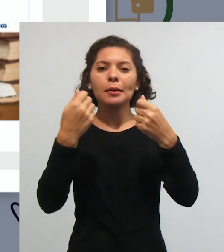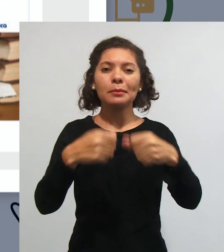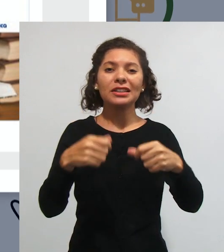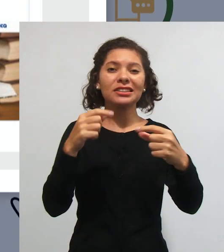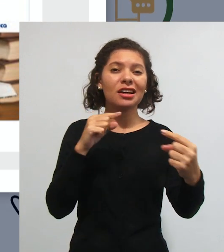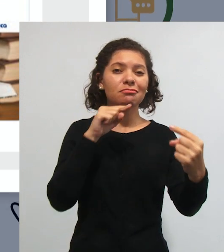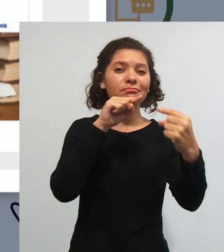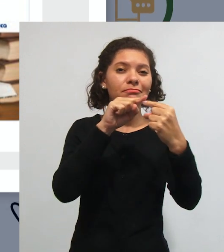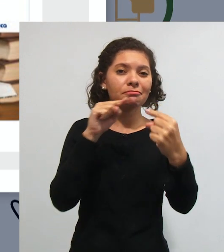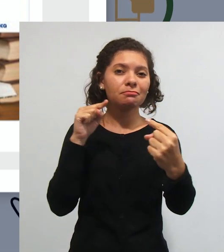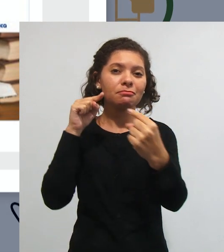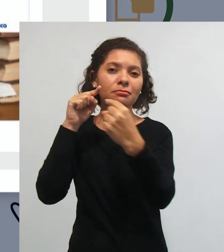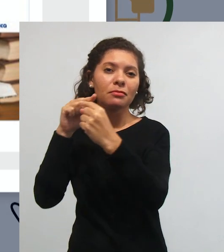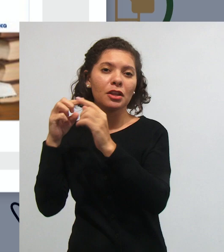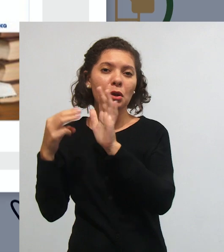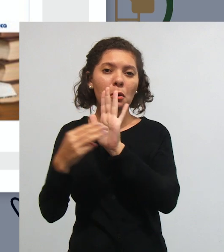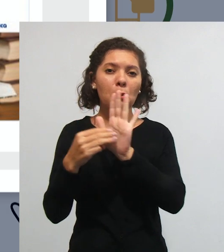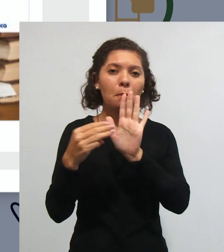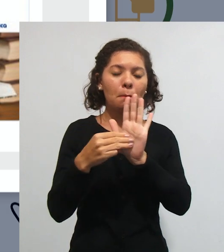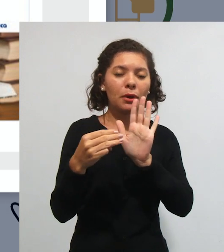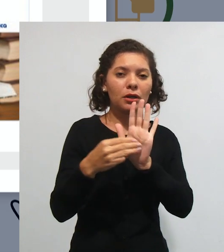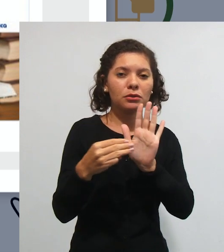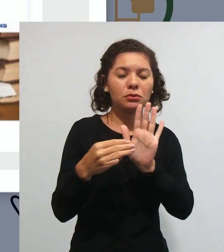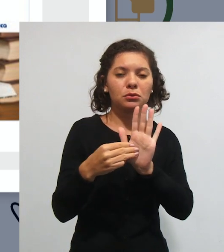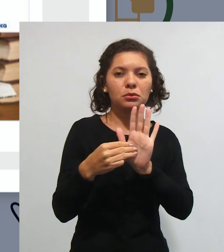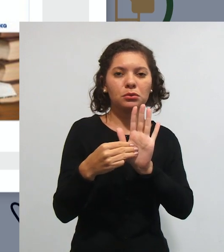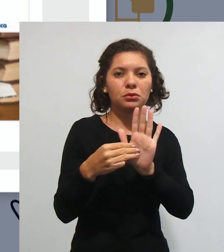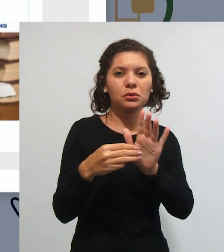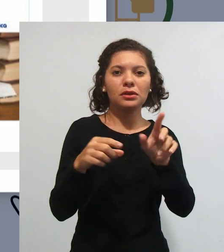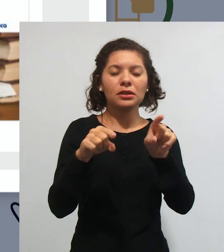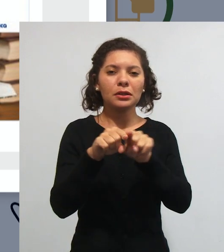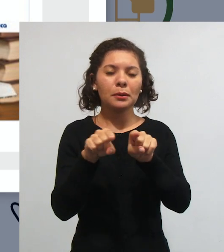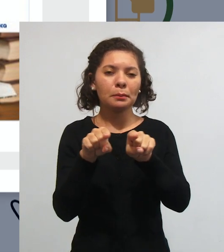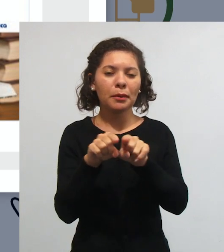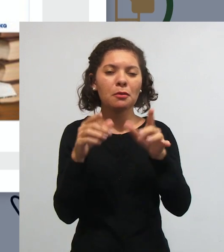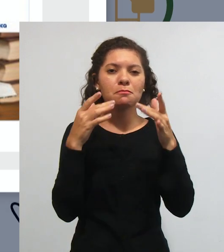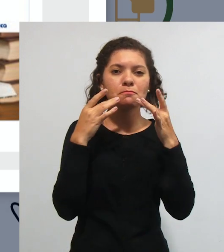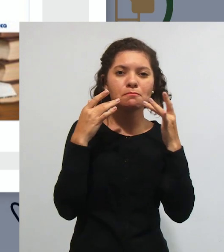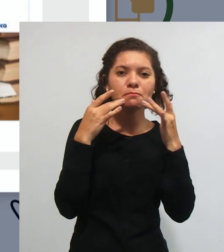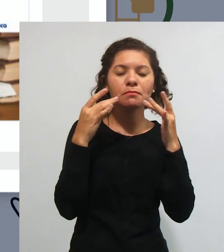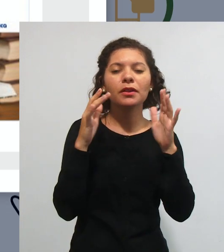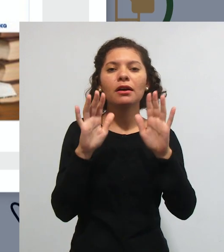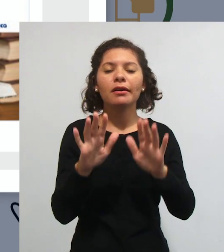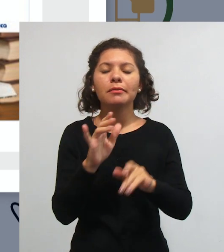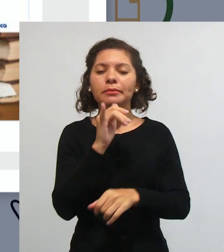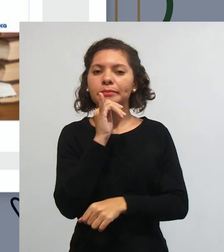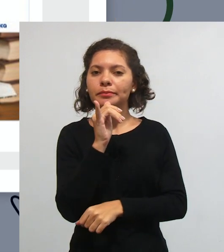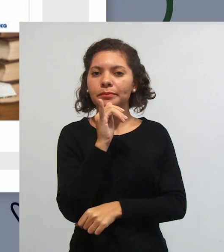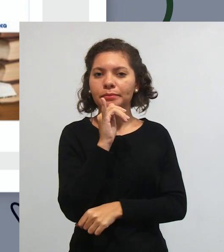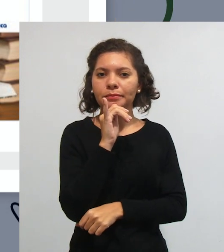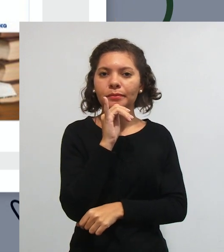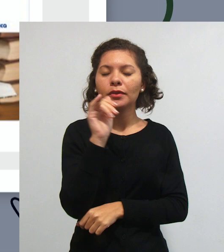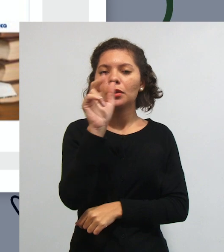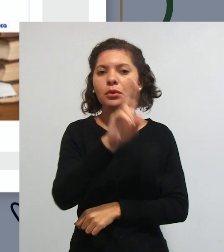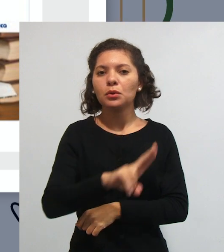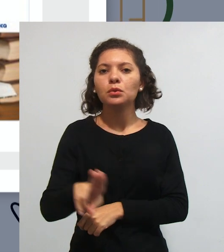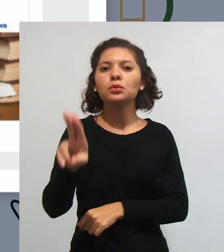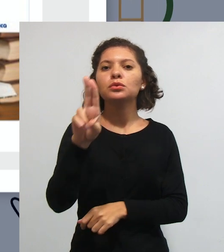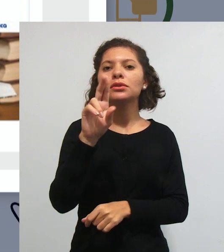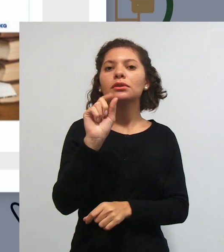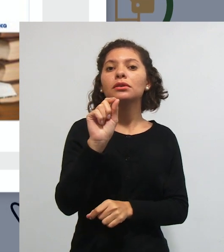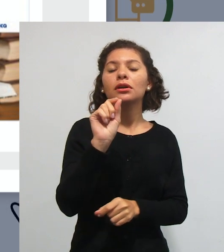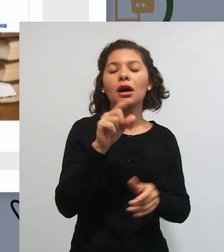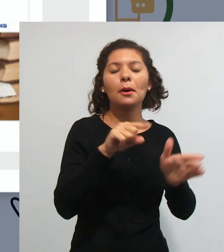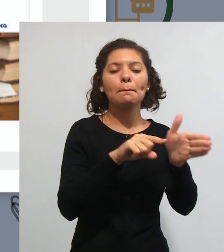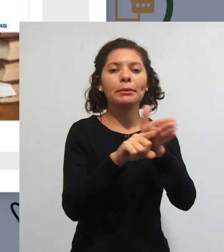aplicação desses métodos e uma modelagem, uma simulação. Então, ela também faz uso daquela pesquisa